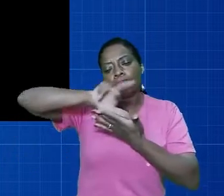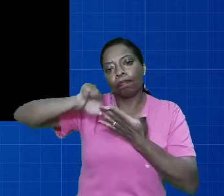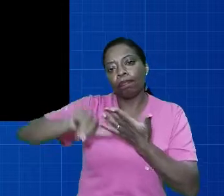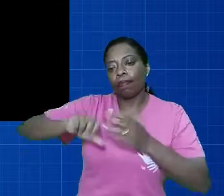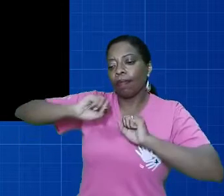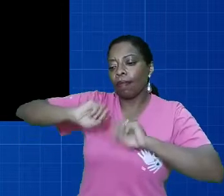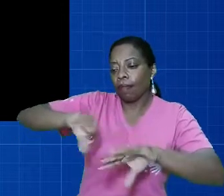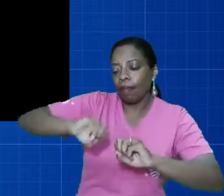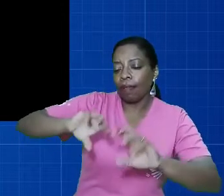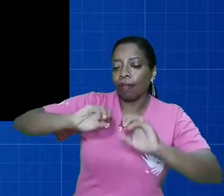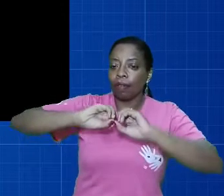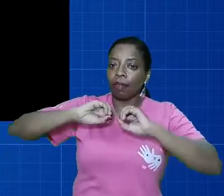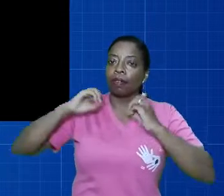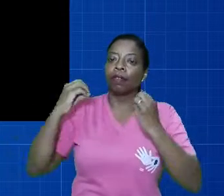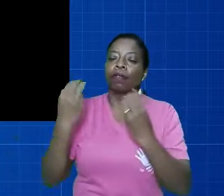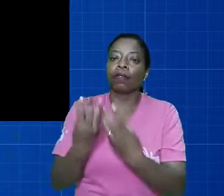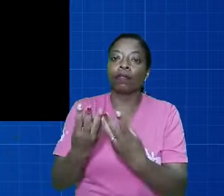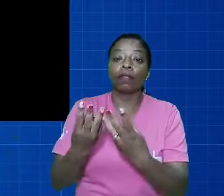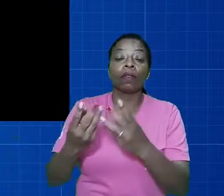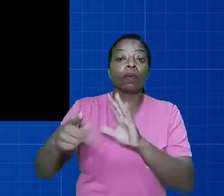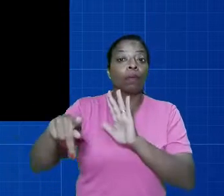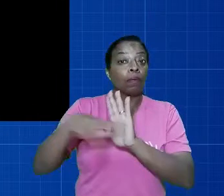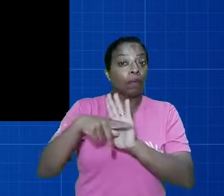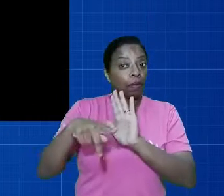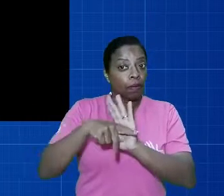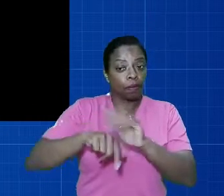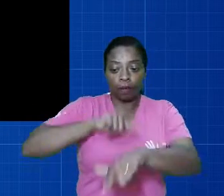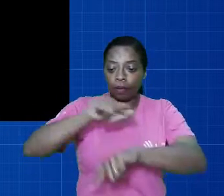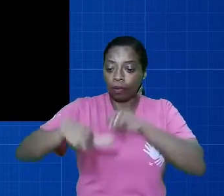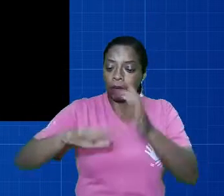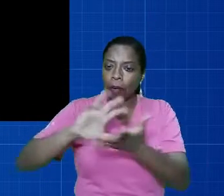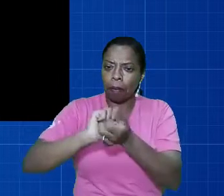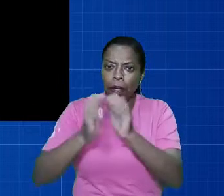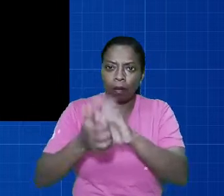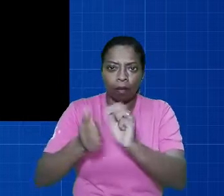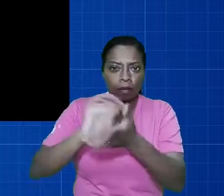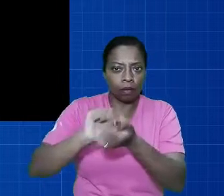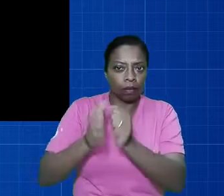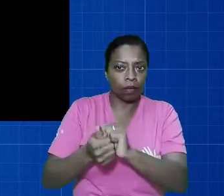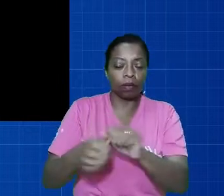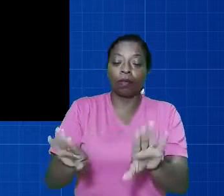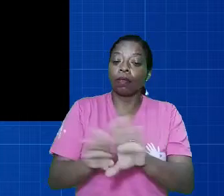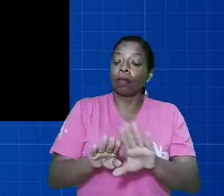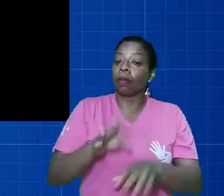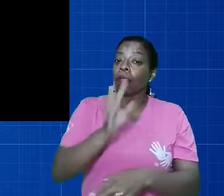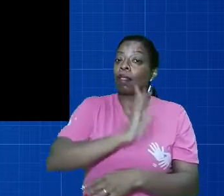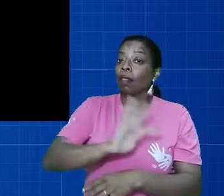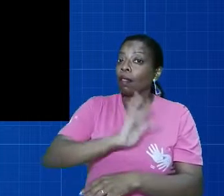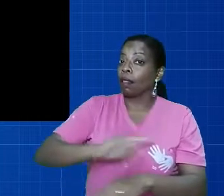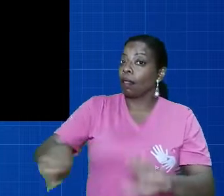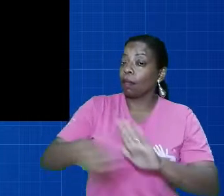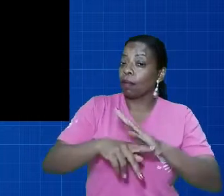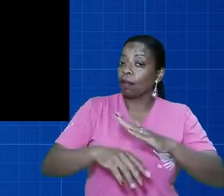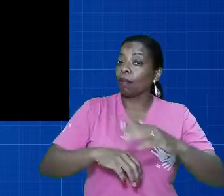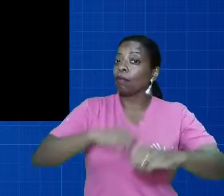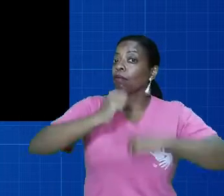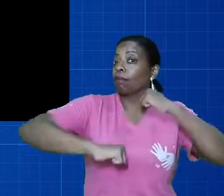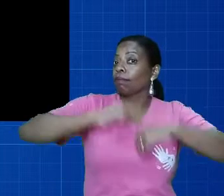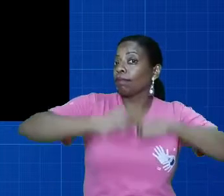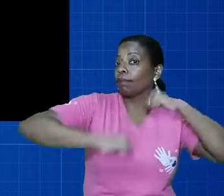oficinas dedicadas aos trabalhos manuais, às técnicas industriais. E até hoje, né, surge